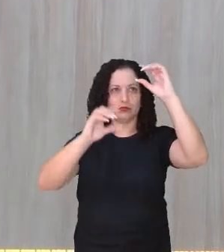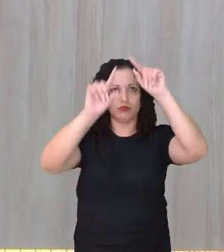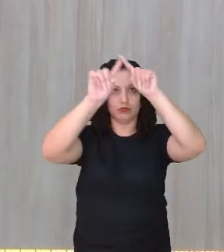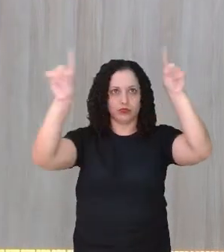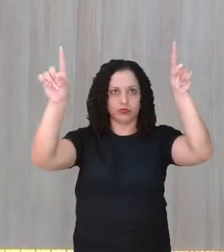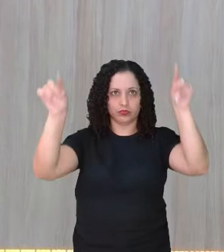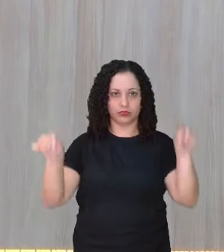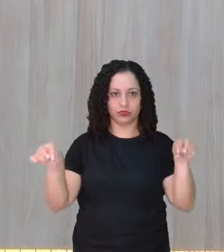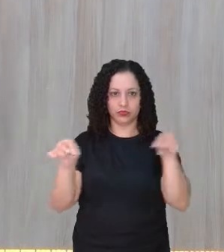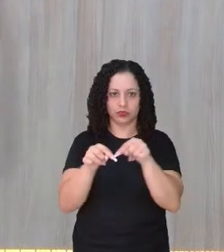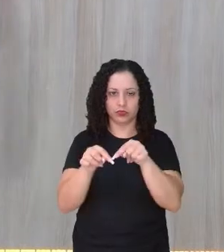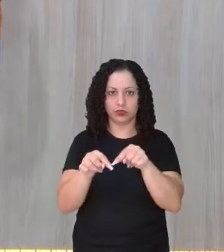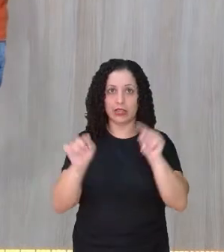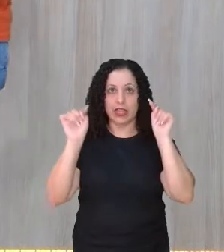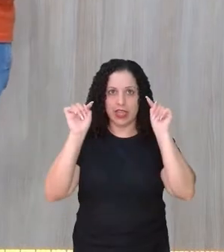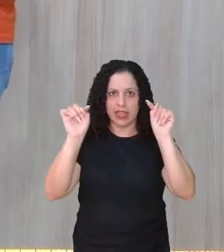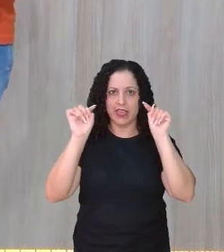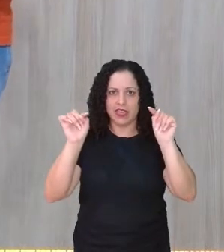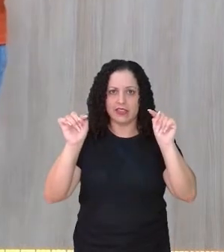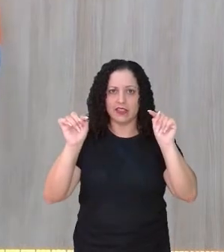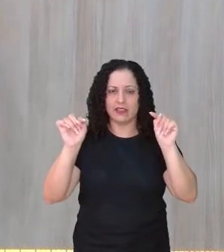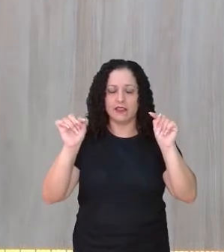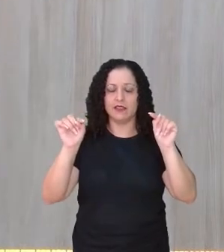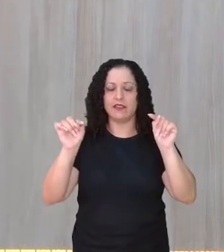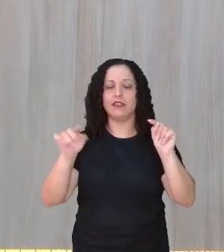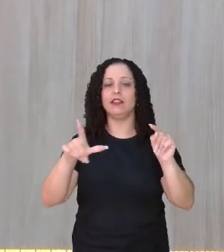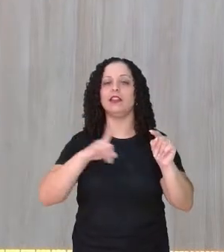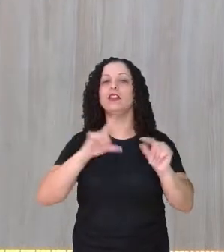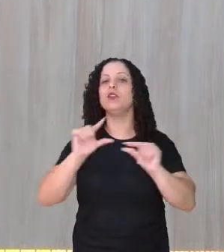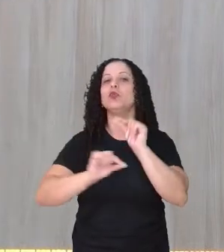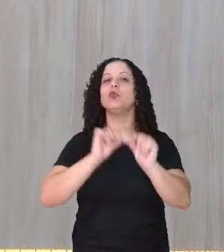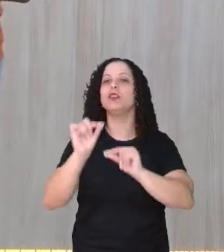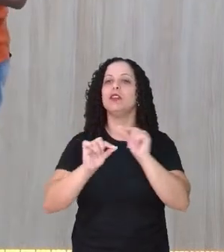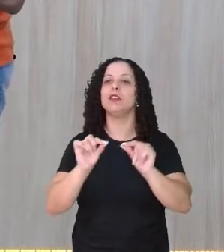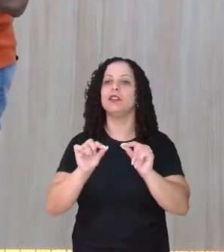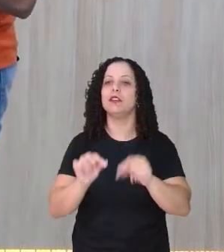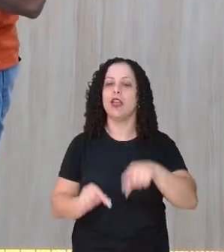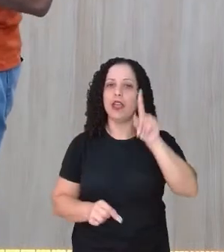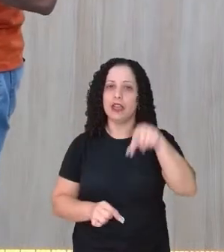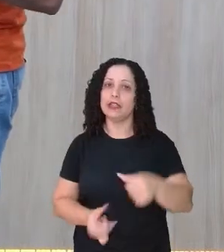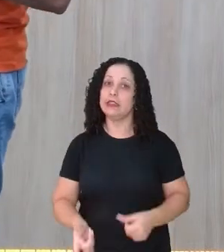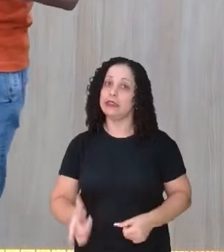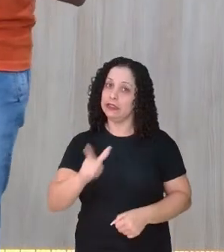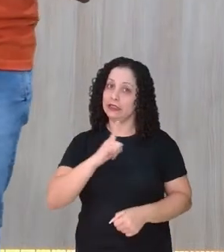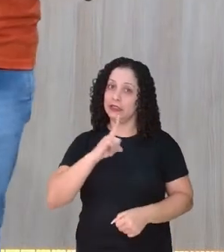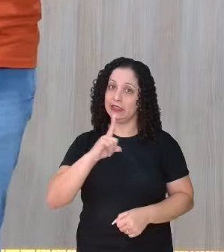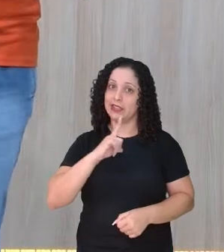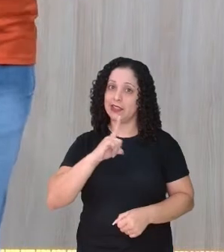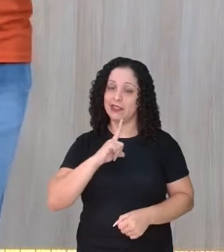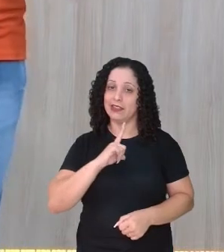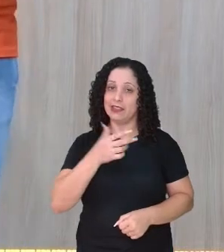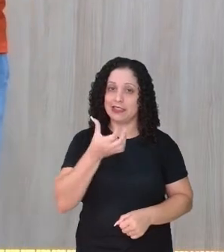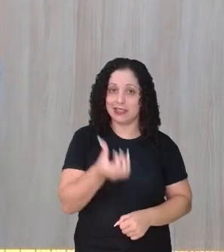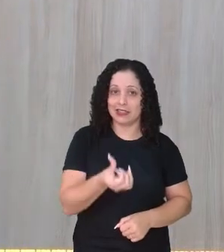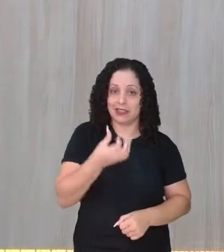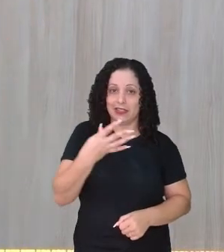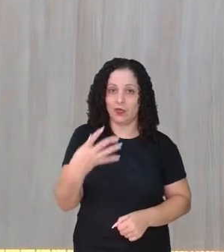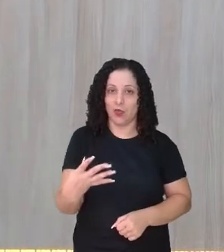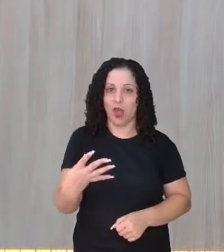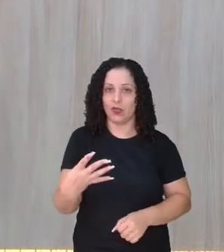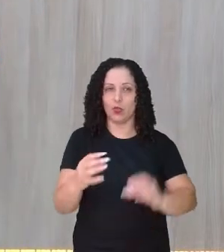certo? E esse tabuleiro de xadrez, pode notar que ele é composto aí por